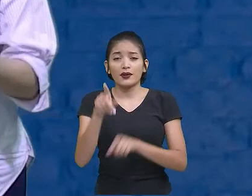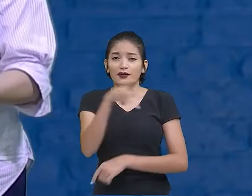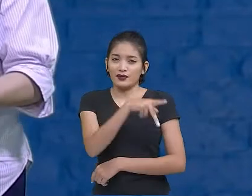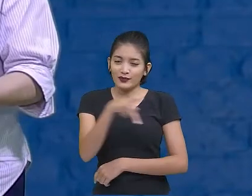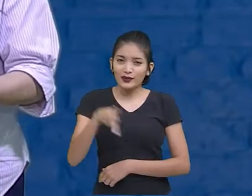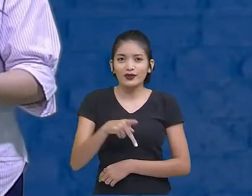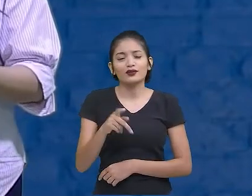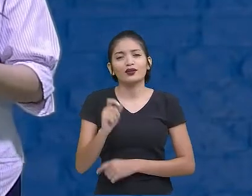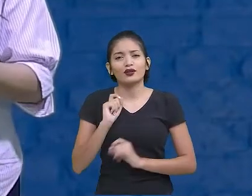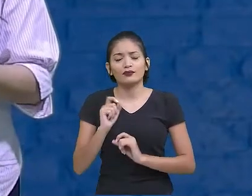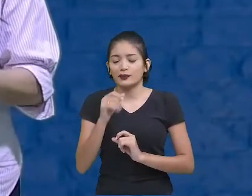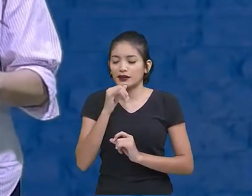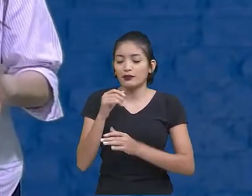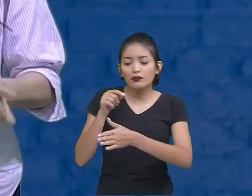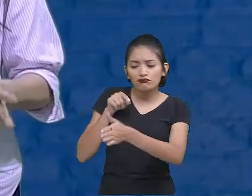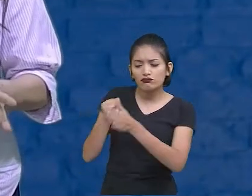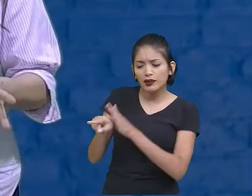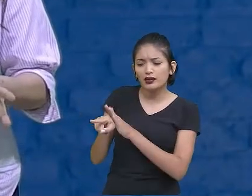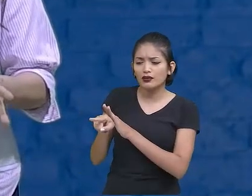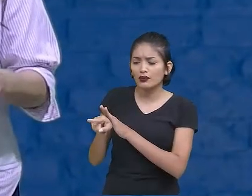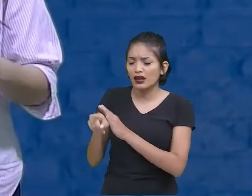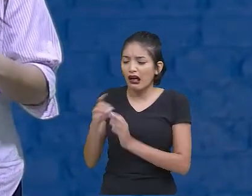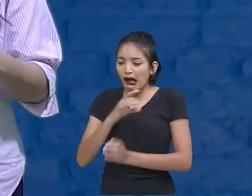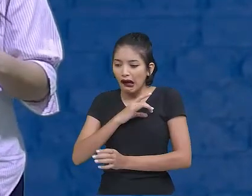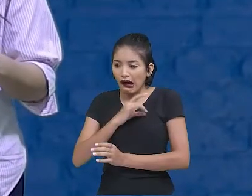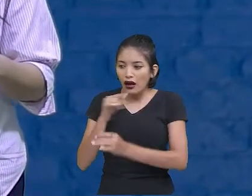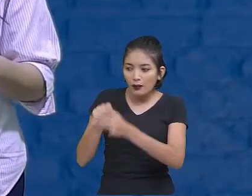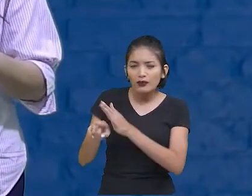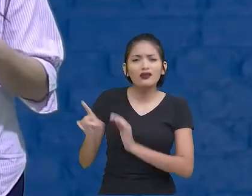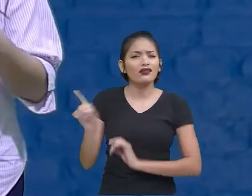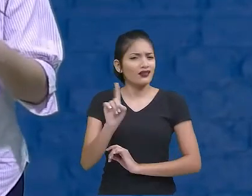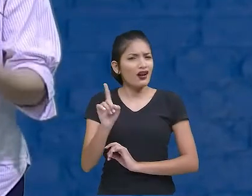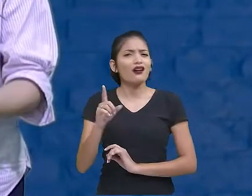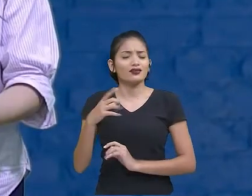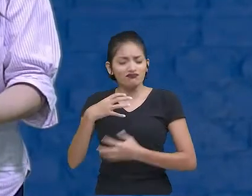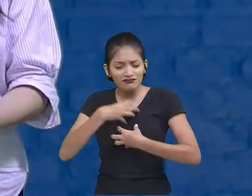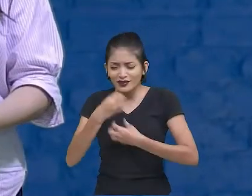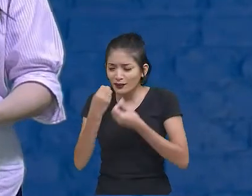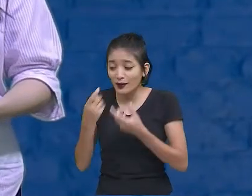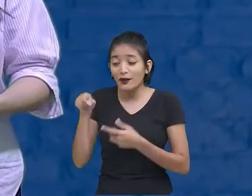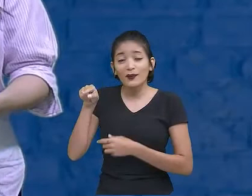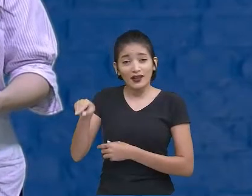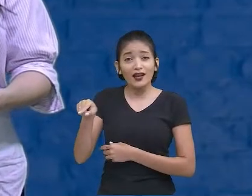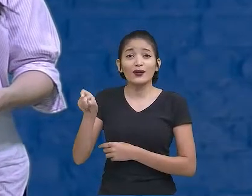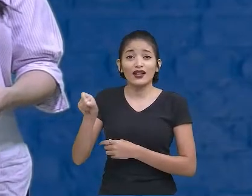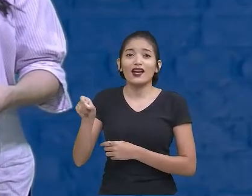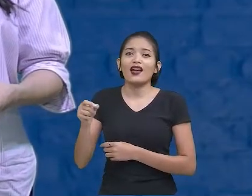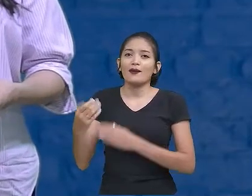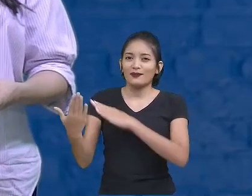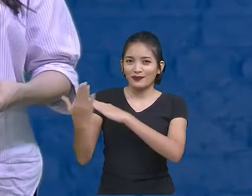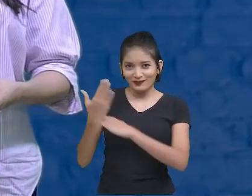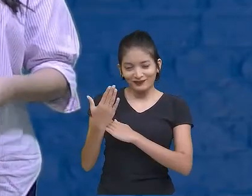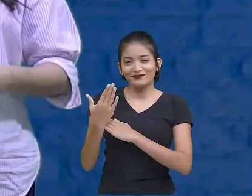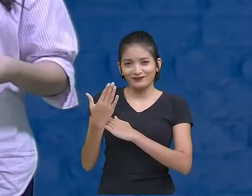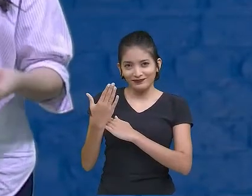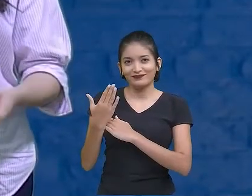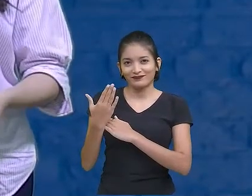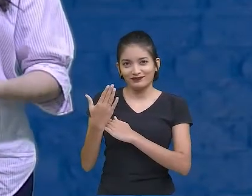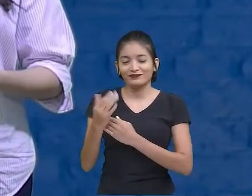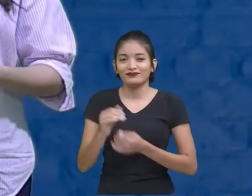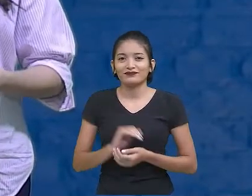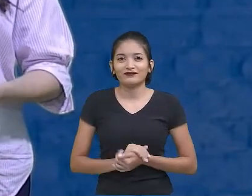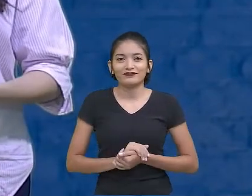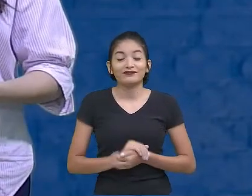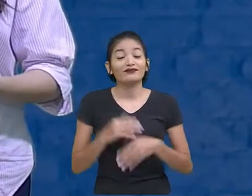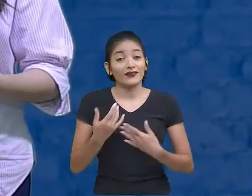em que eu possa perguntar, não preciso ter um medo de perguntar, ok? Porque ela está ali para nos ajudar, ok? Então, a